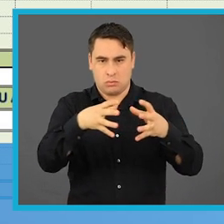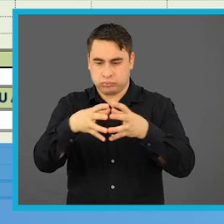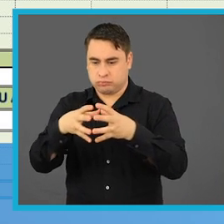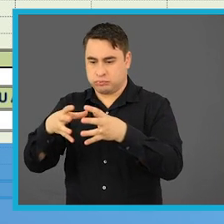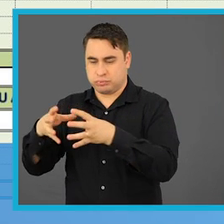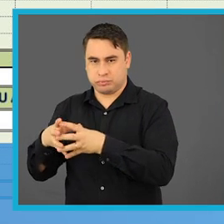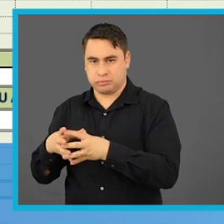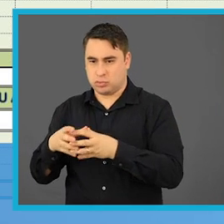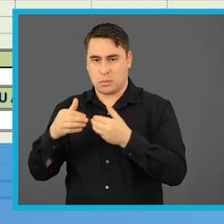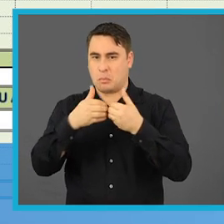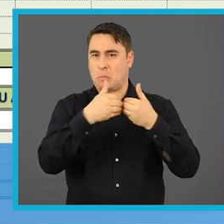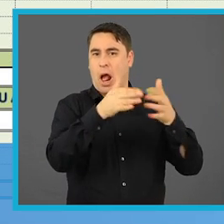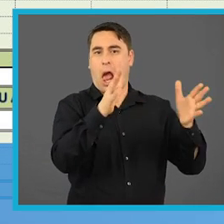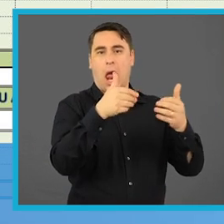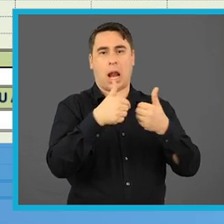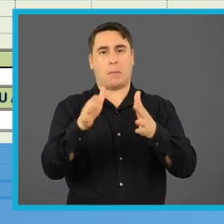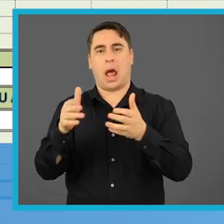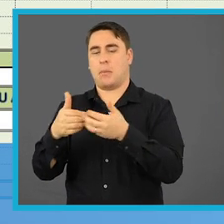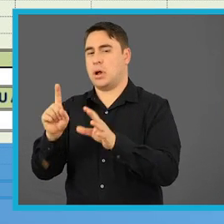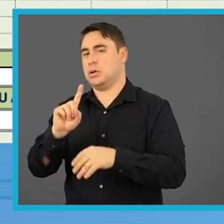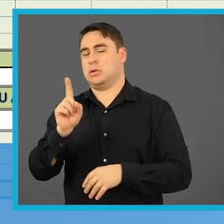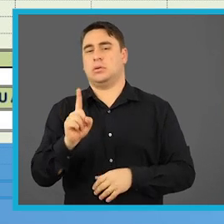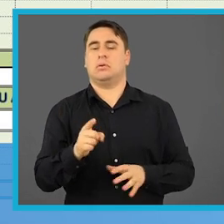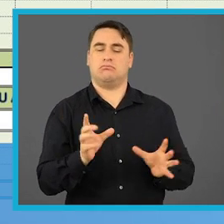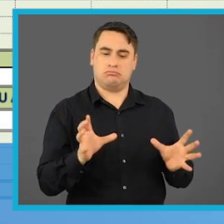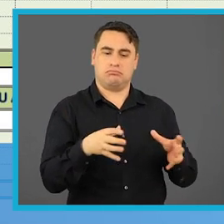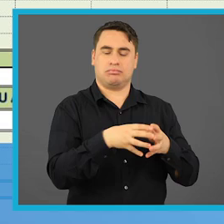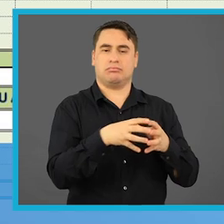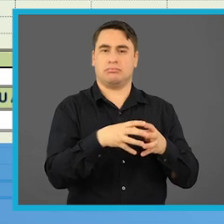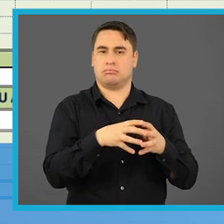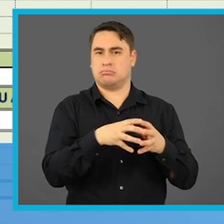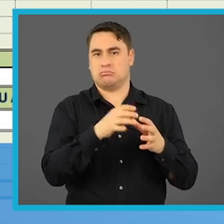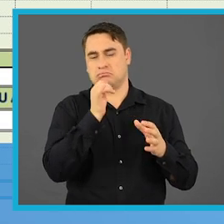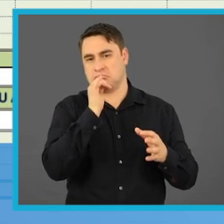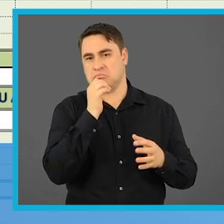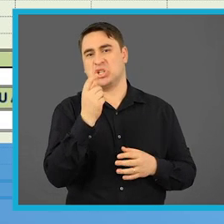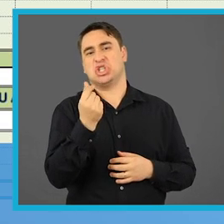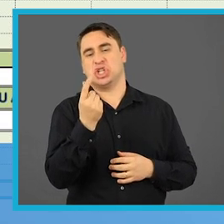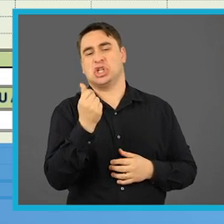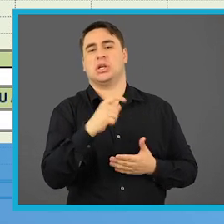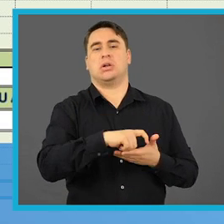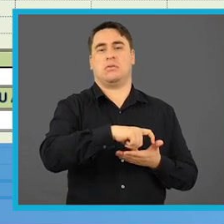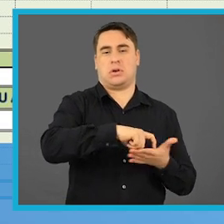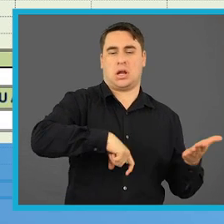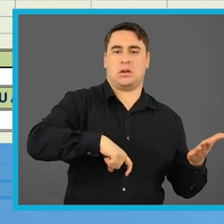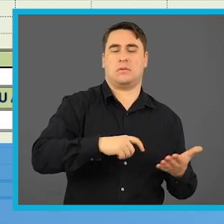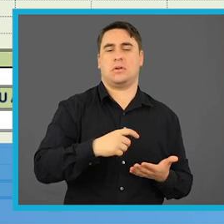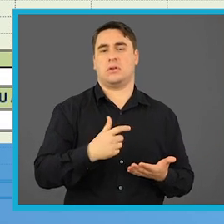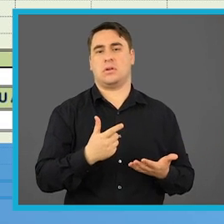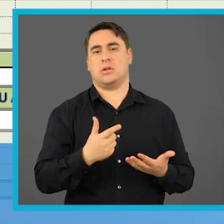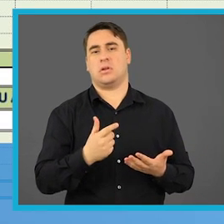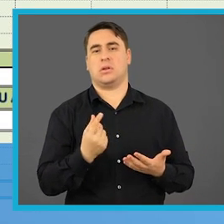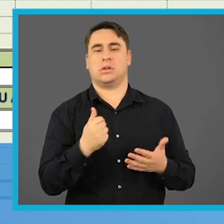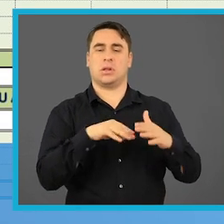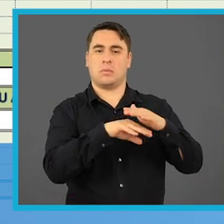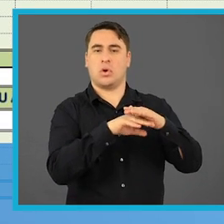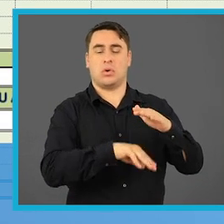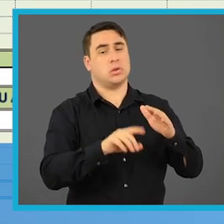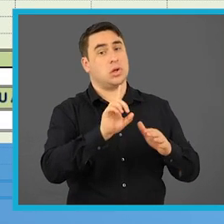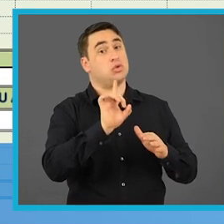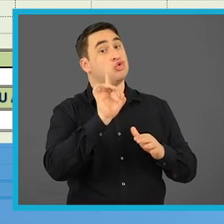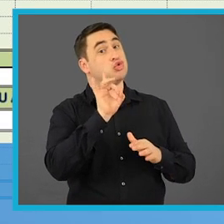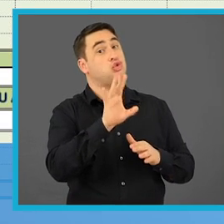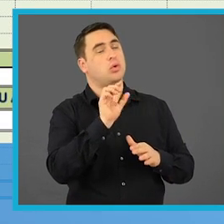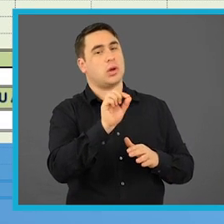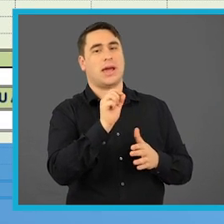aqui fechado, já não é mais aberto, por exemplo, dentro de entradas à vista, dinheiro, cartão de débito,